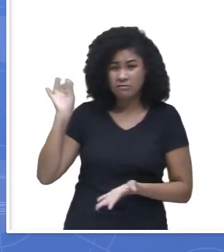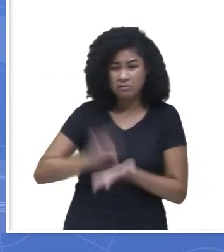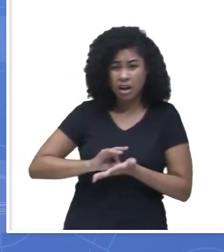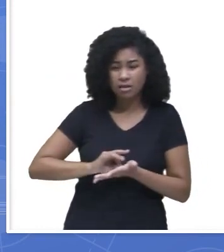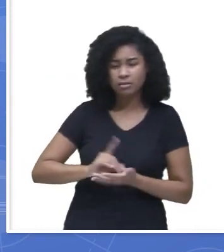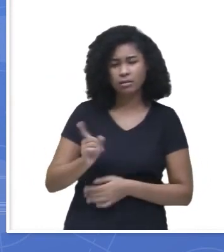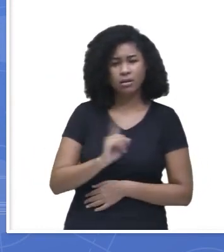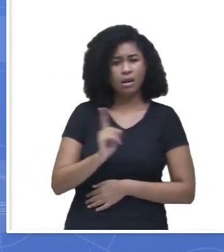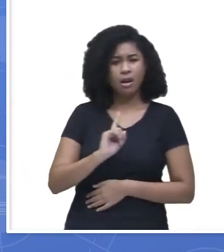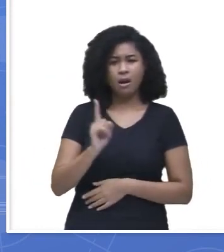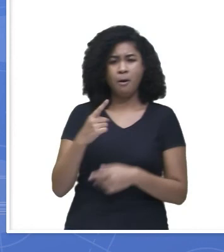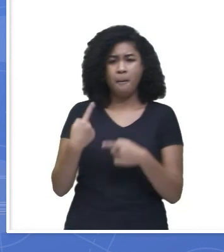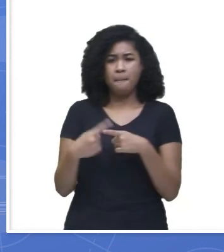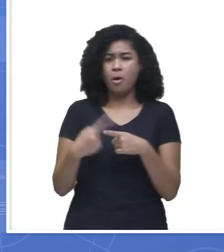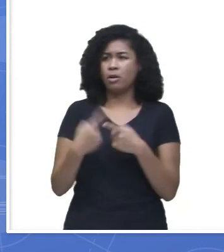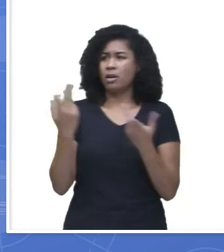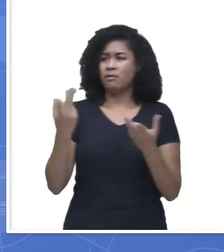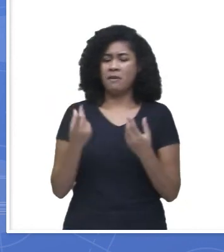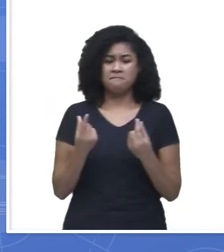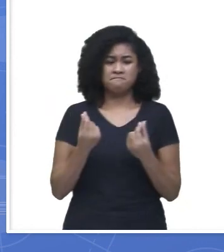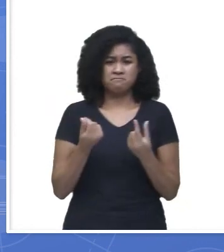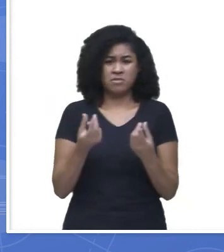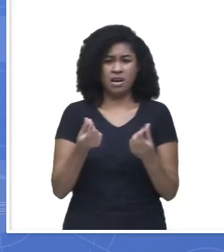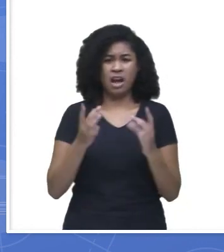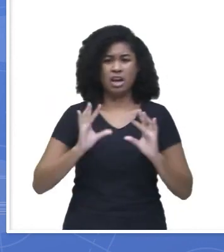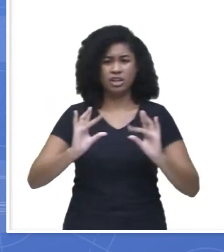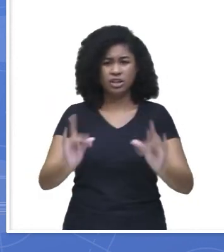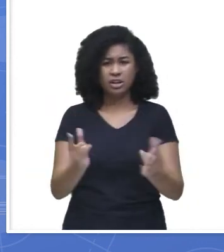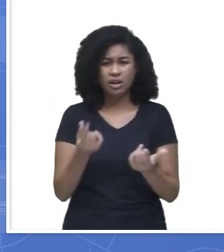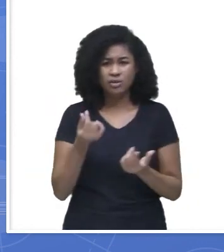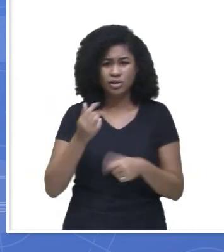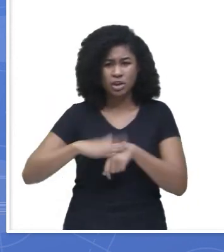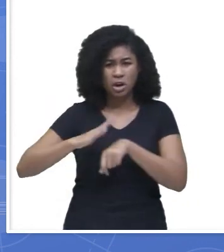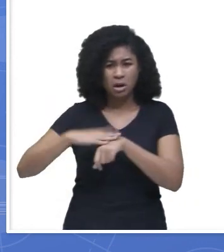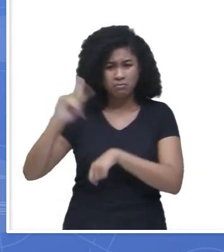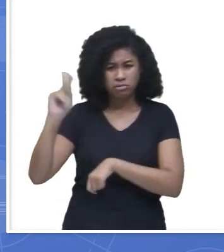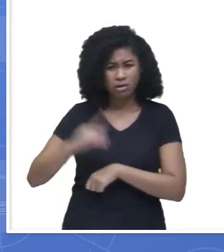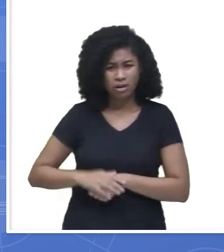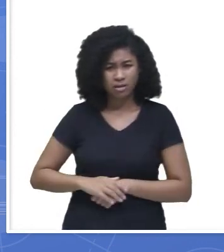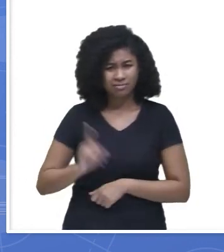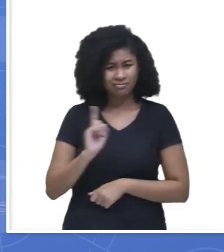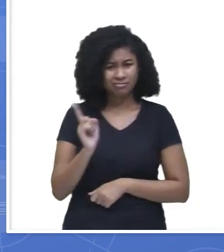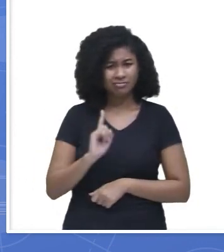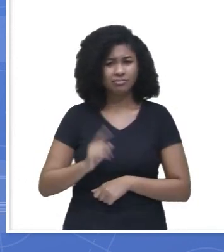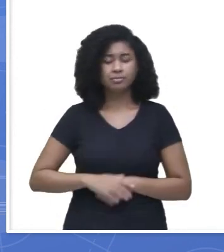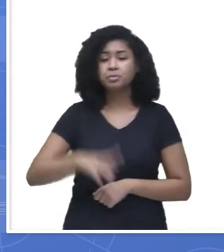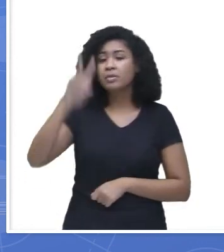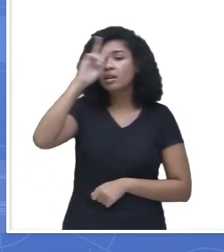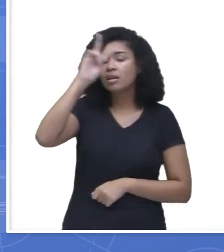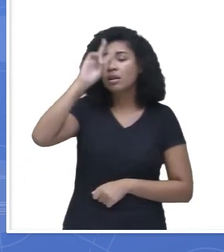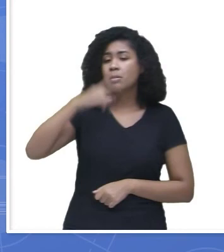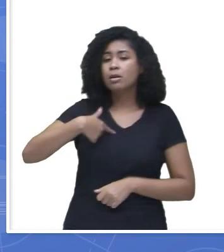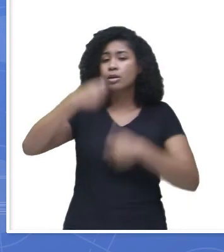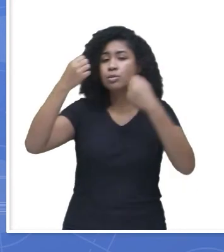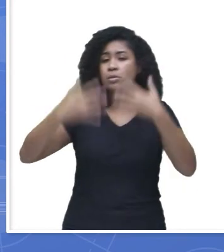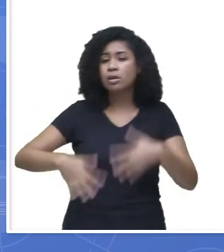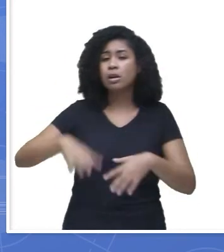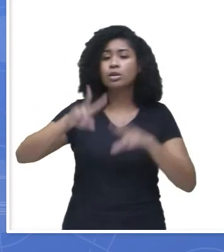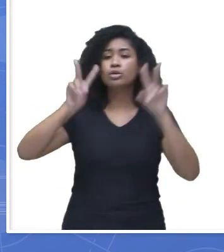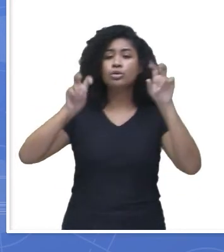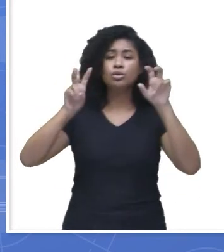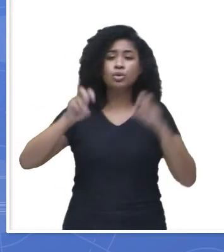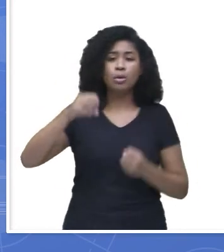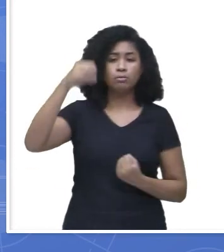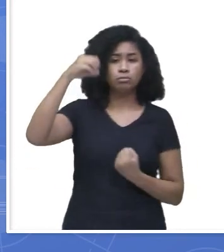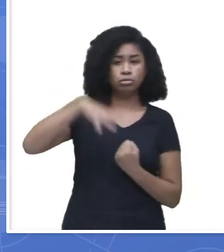bem conveniente na sua posição de nobreza, gente. Lembra o que nós vimos sobre o iluminismo? Para controlar o poder, apenas um